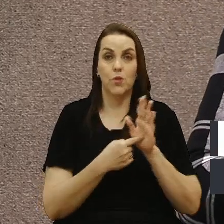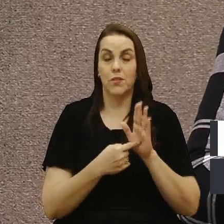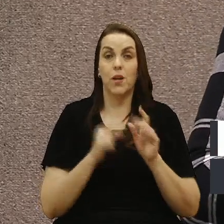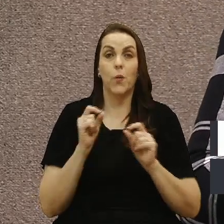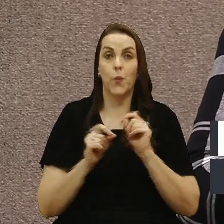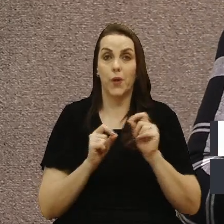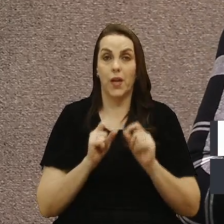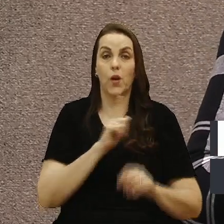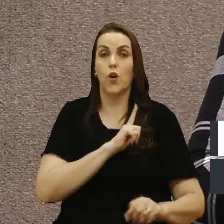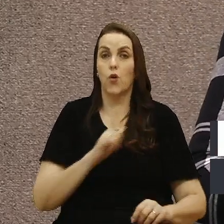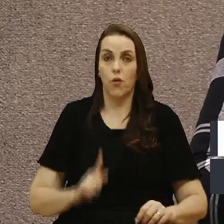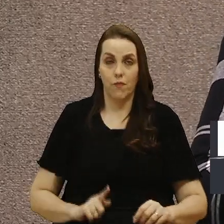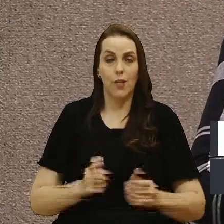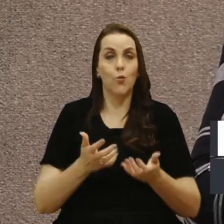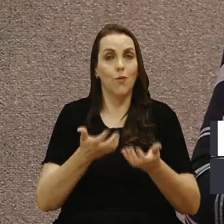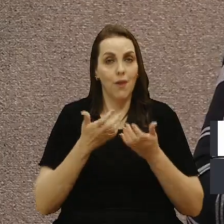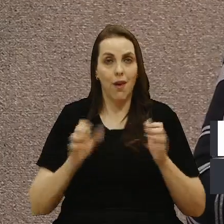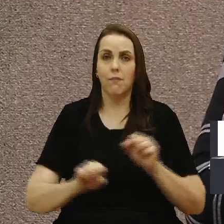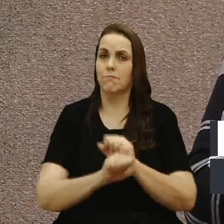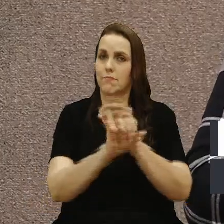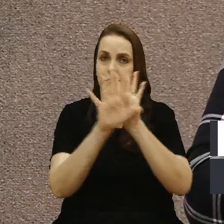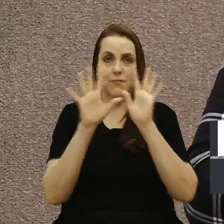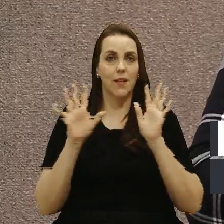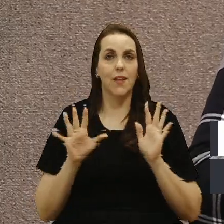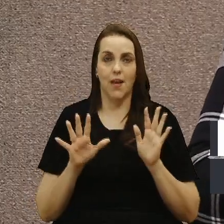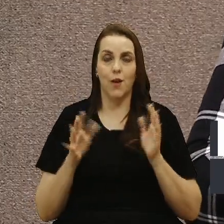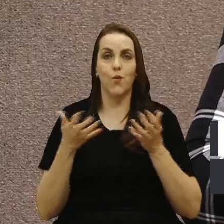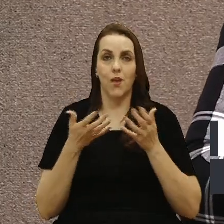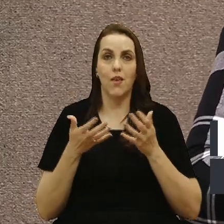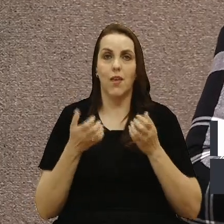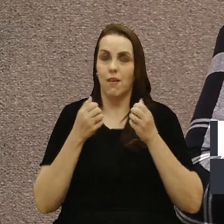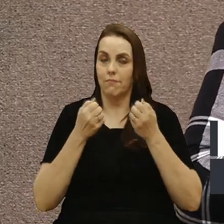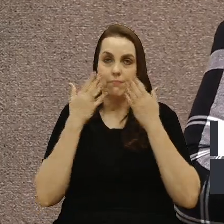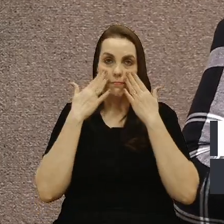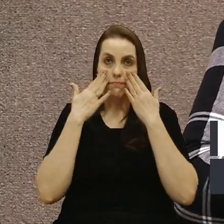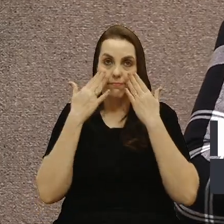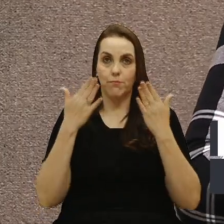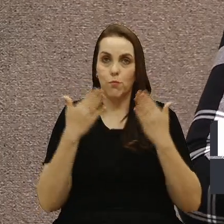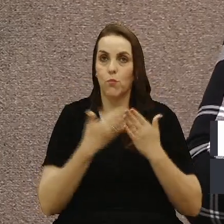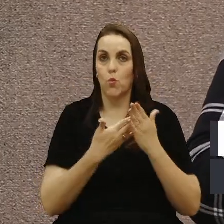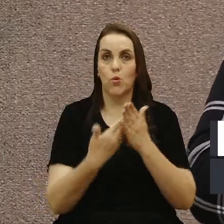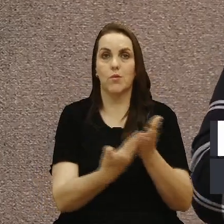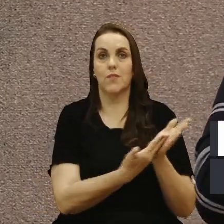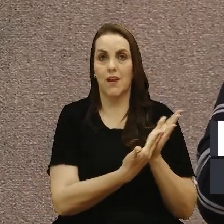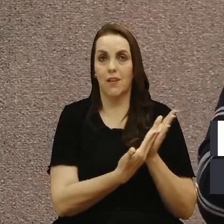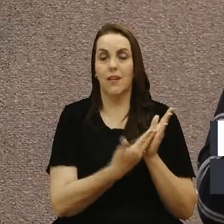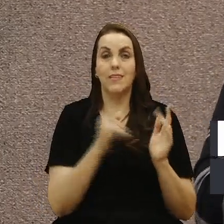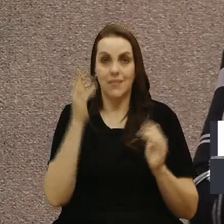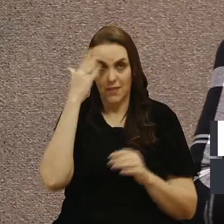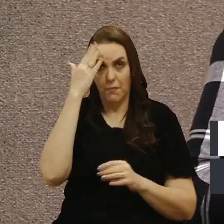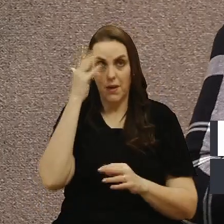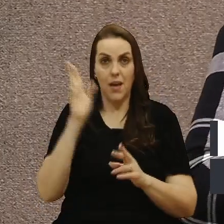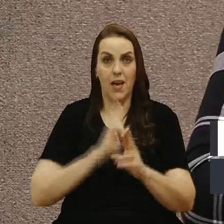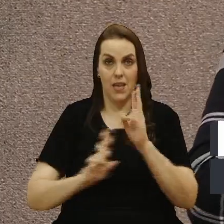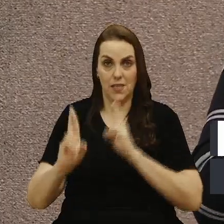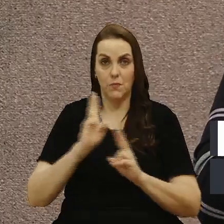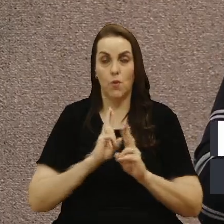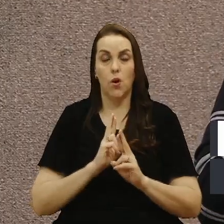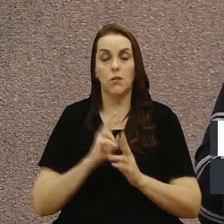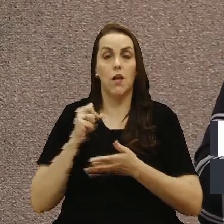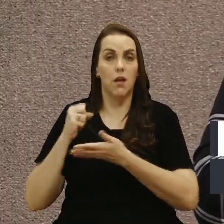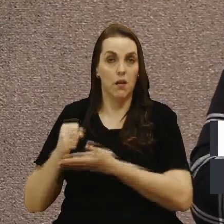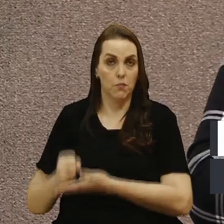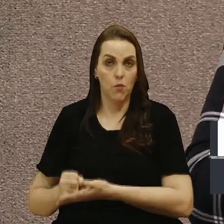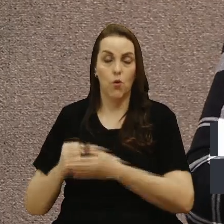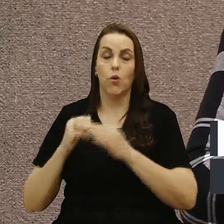que o governo, sim, quer transparência e quer dar publicidade aos fatos. De que sim, nós queremos saber as respostas, base do governo, oposição,